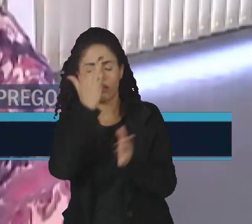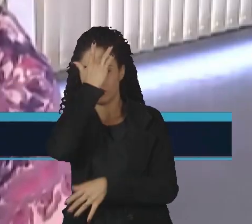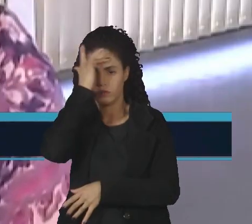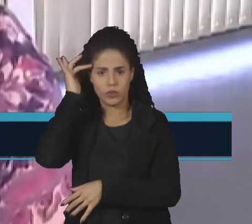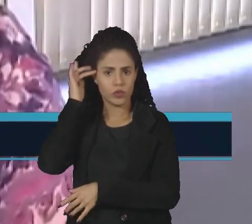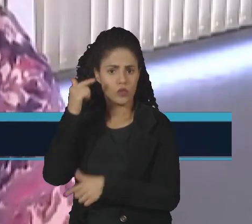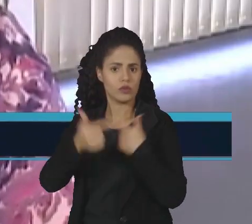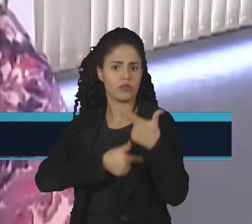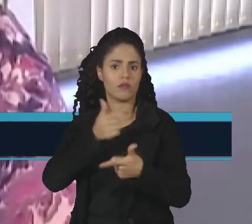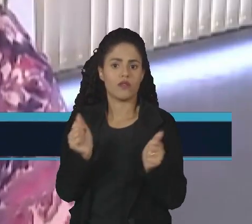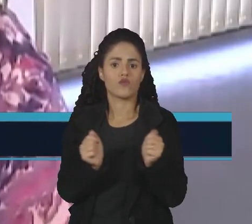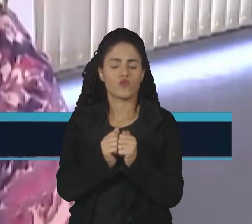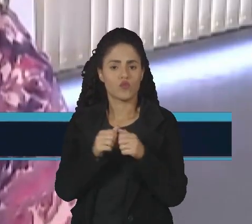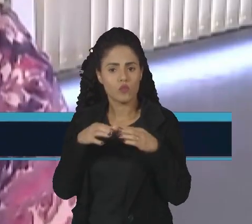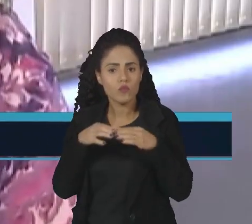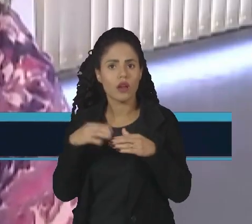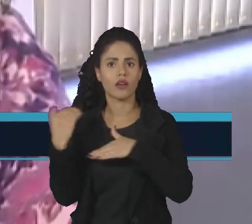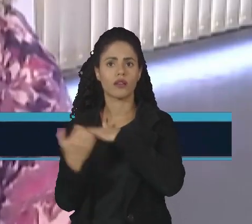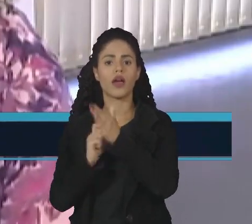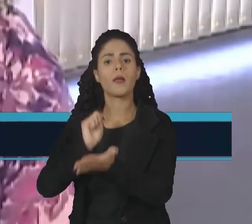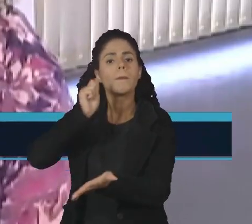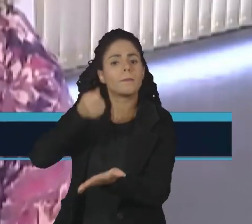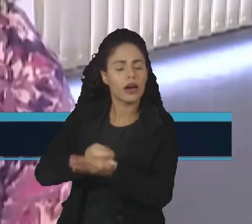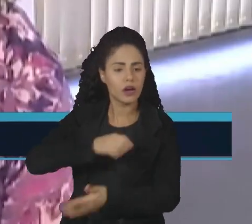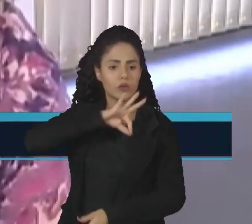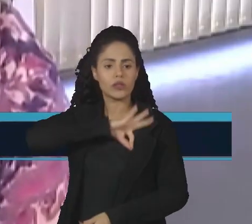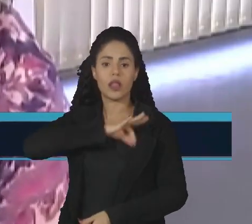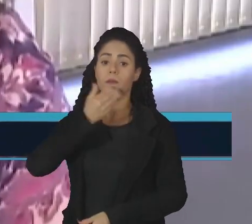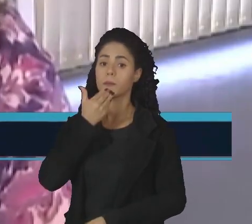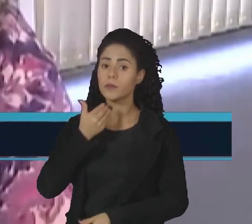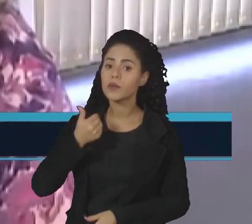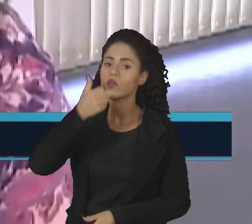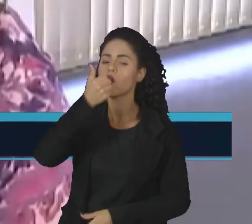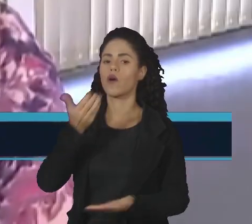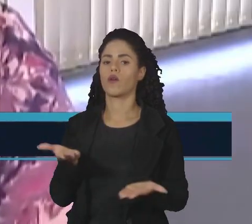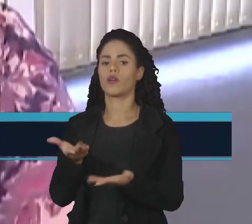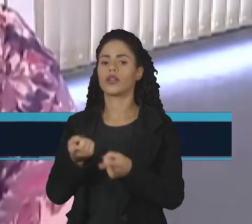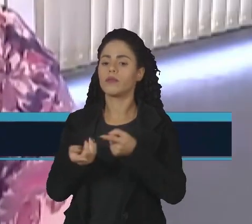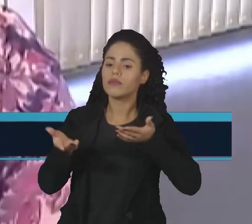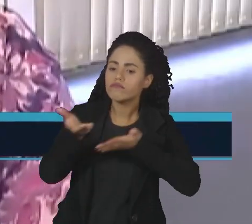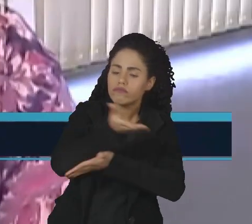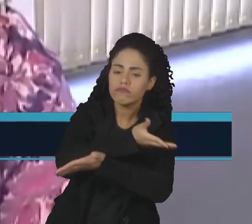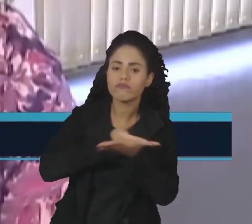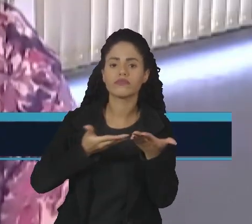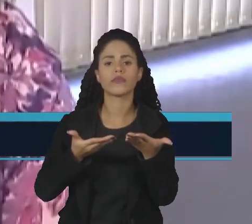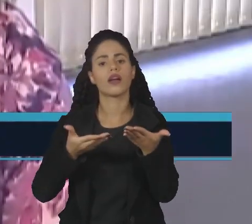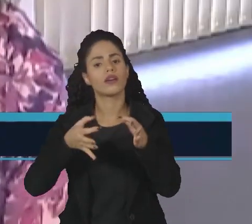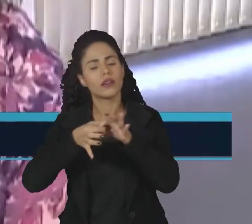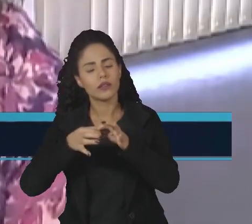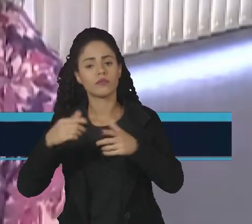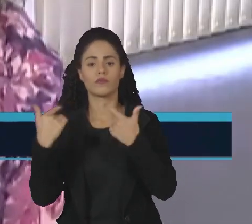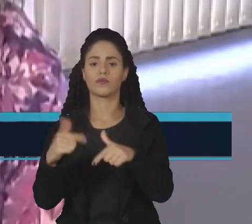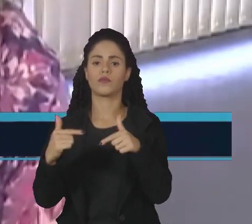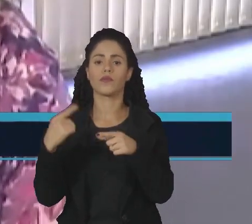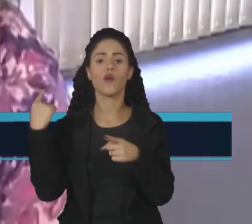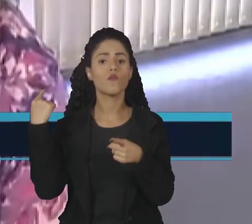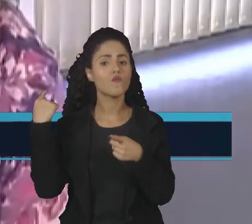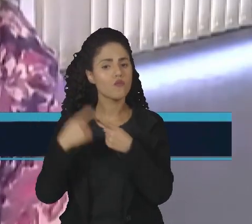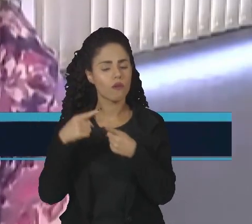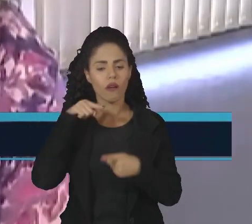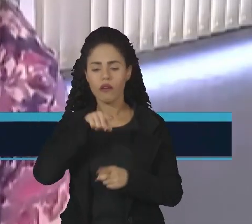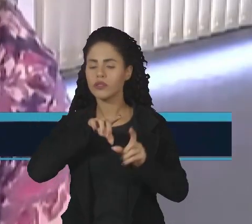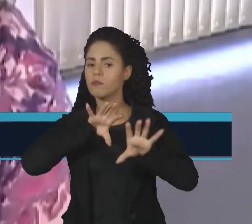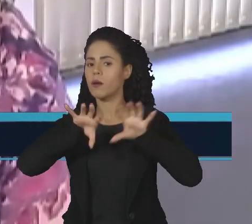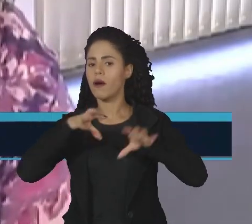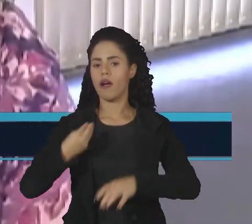quadros, valorizar pagando salário melhor, criando melhores condições de trabalho, porque isso tem um